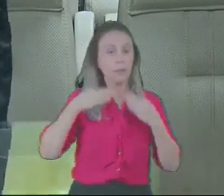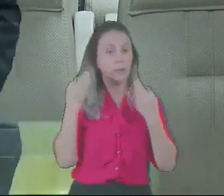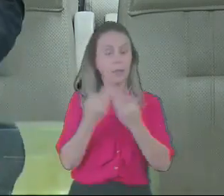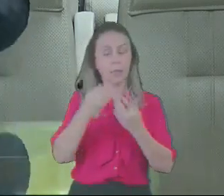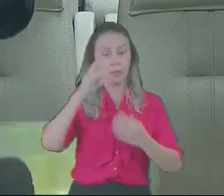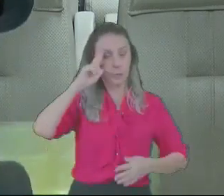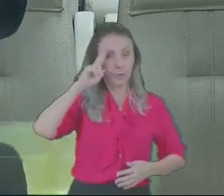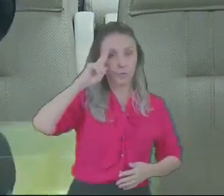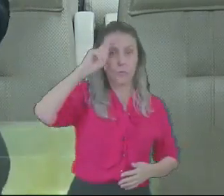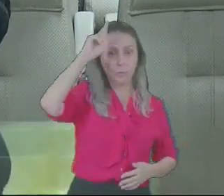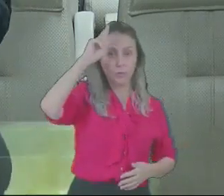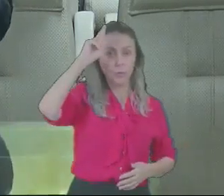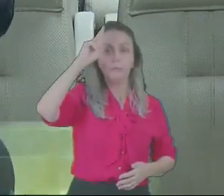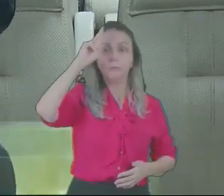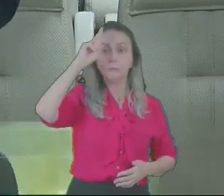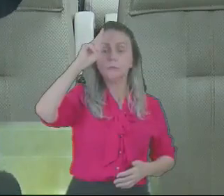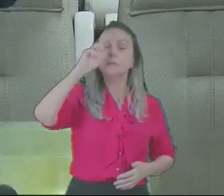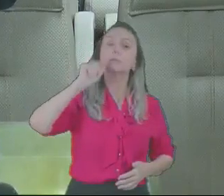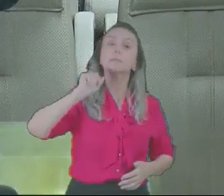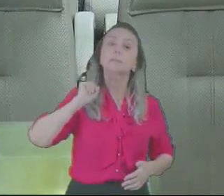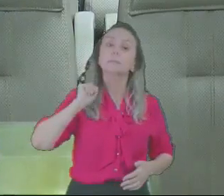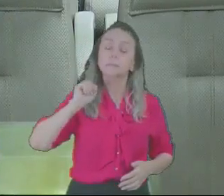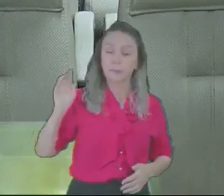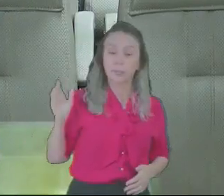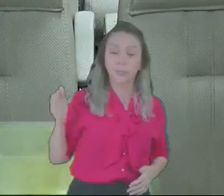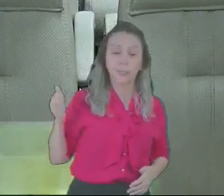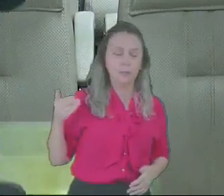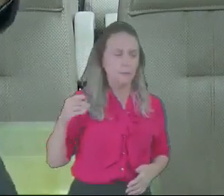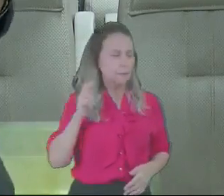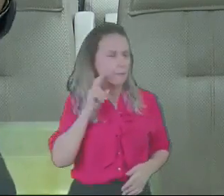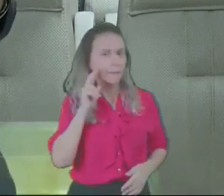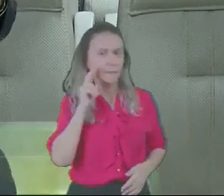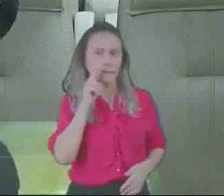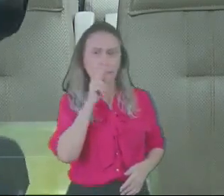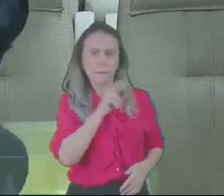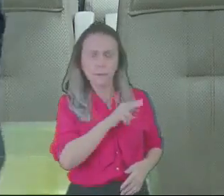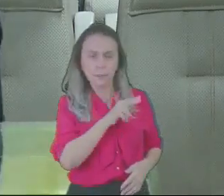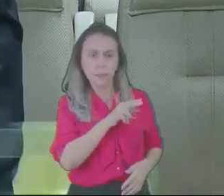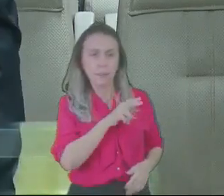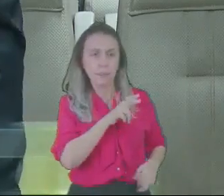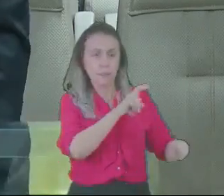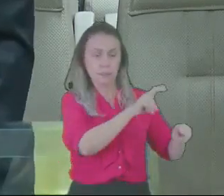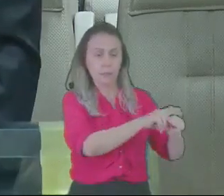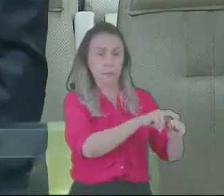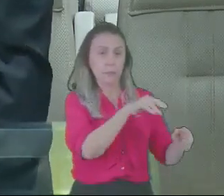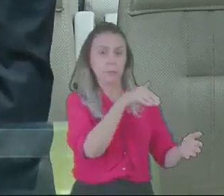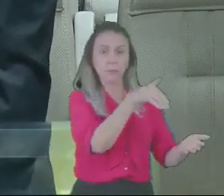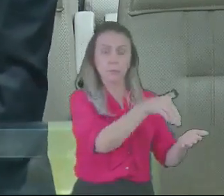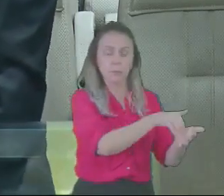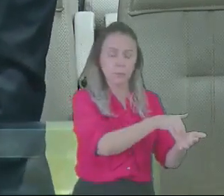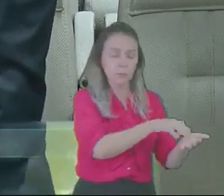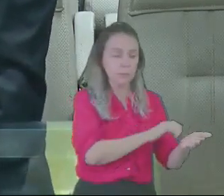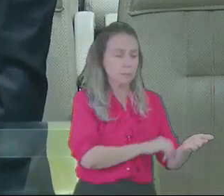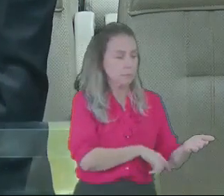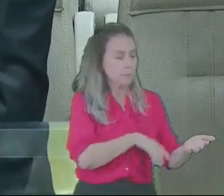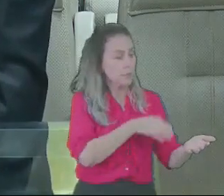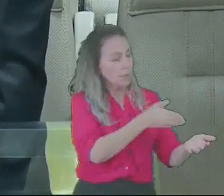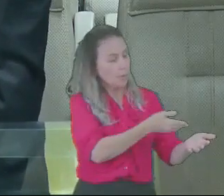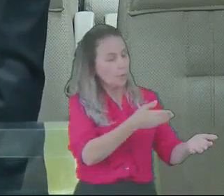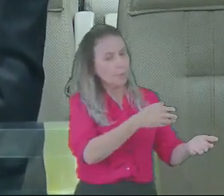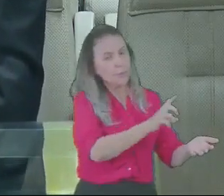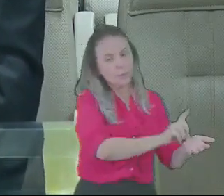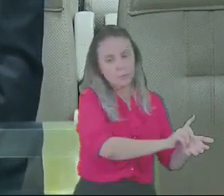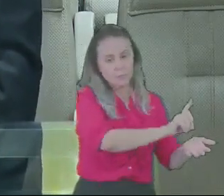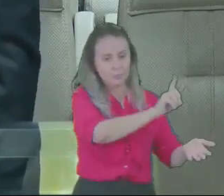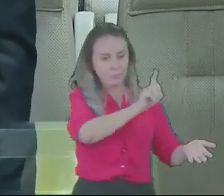aquela pessoa que é o hospedeiro ele chegar ver você no último banco me convide e você esteja presente na